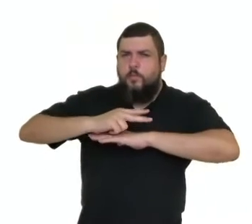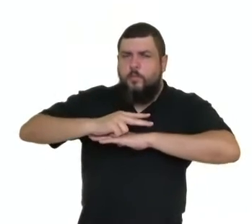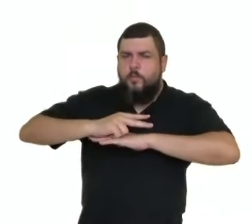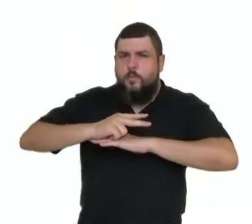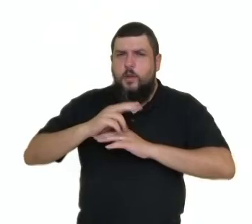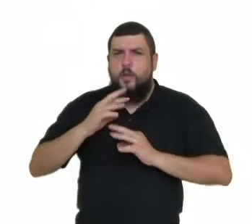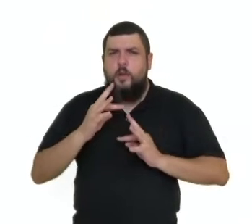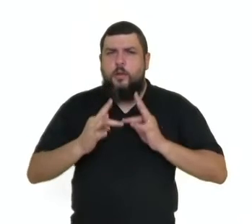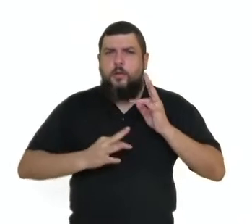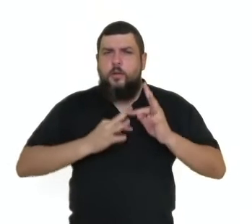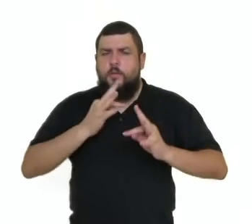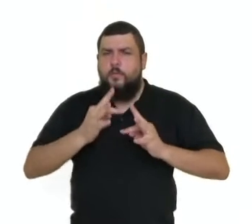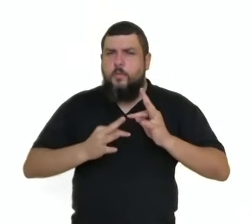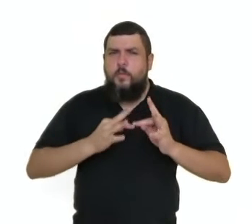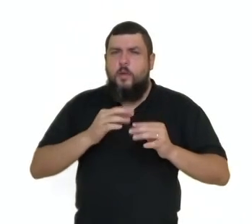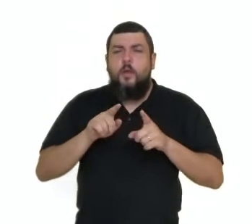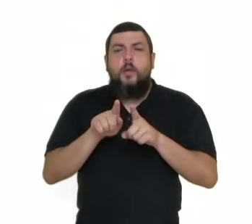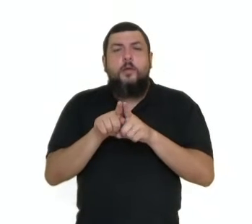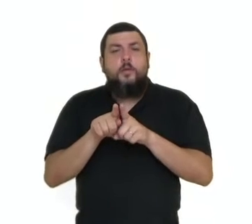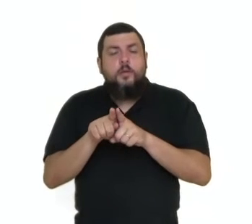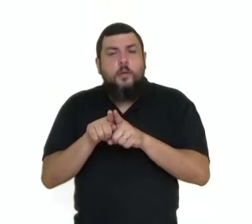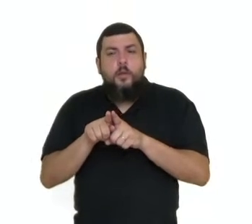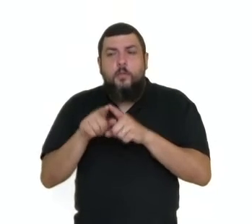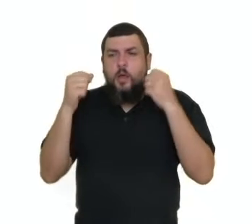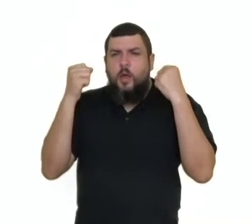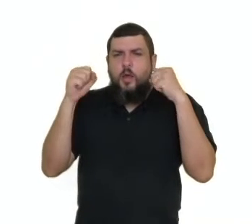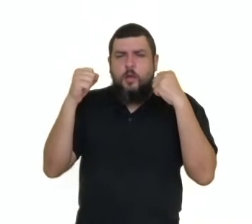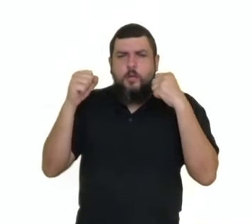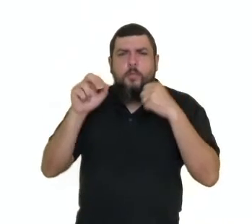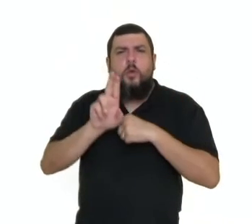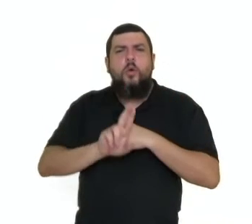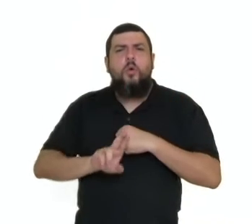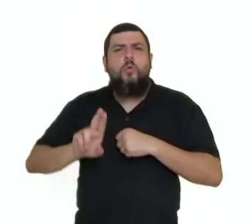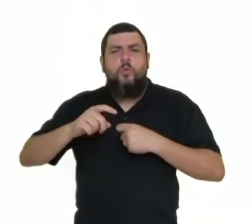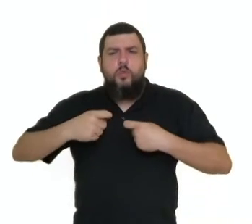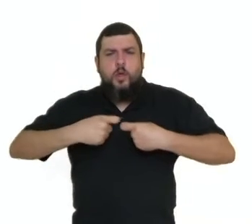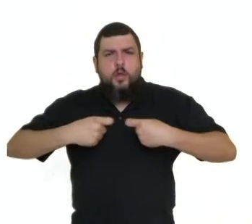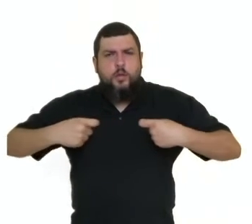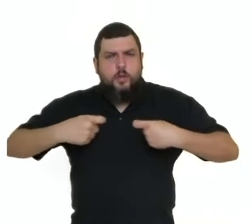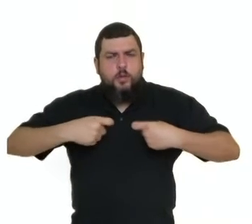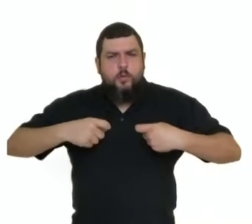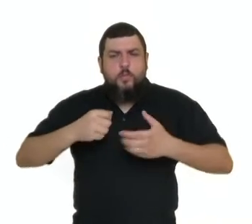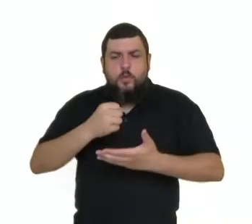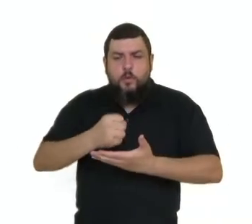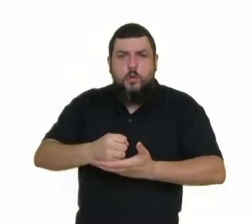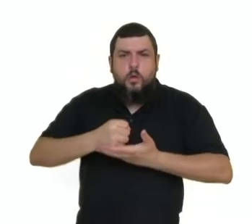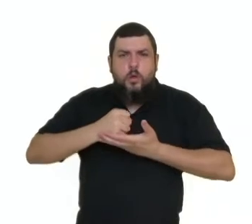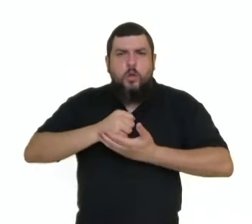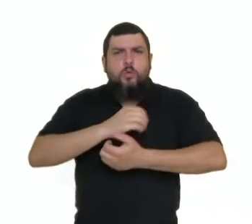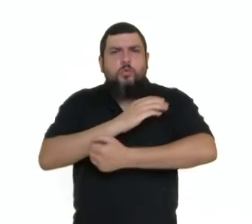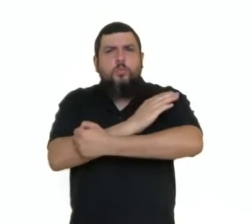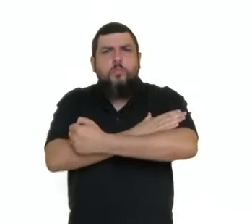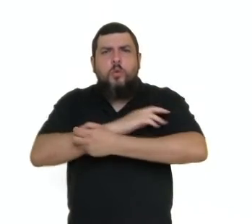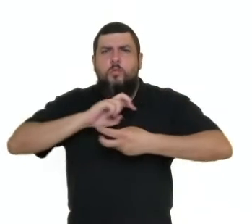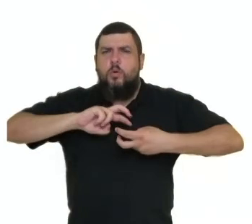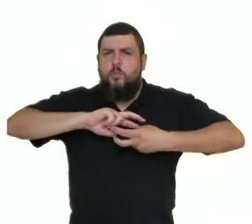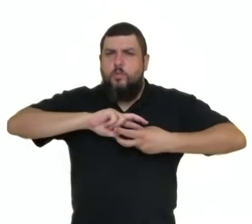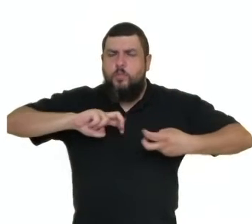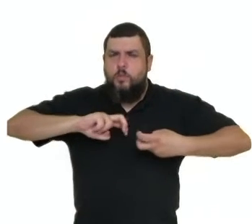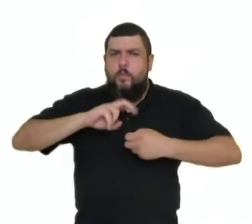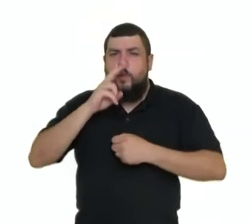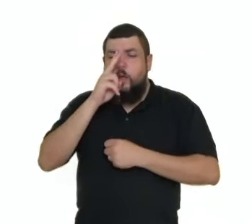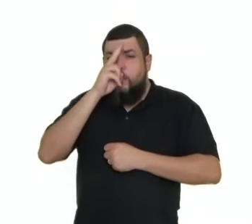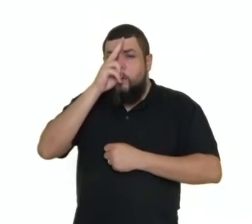utilizam elásticos? Tanto para fortalecer os músculos quanto para tratar a saúde, a força que uma pessoa faz para esticar o